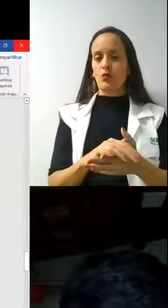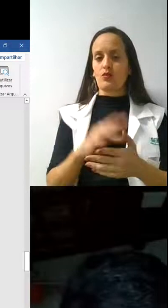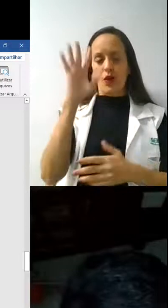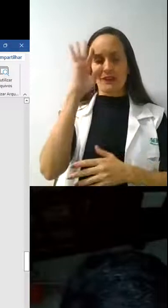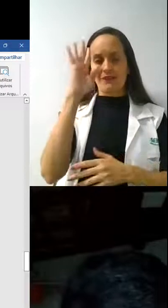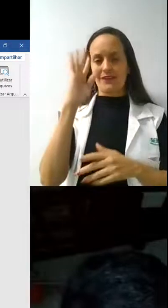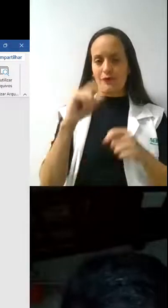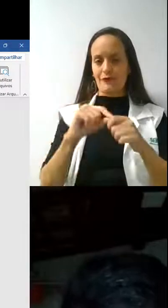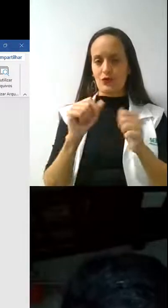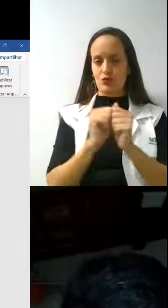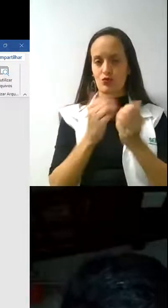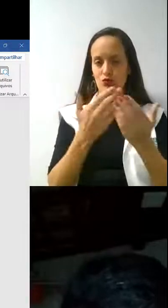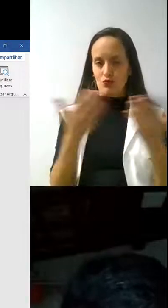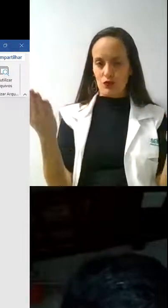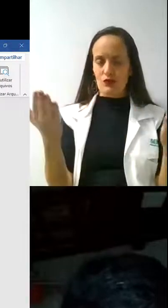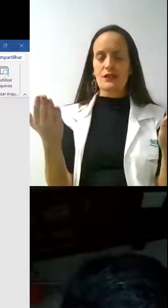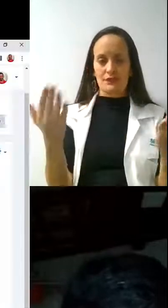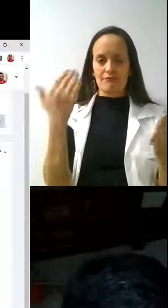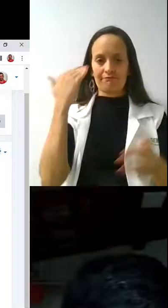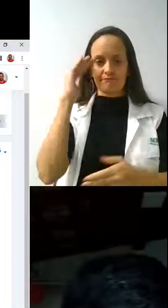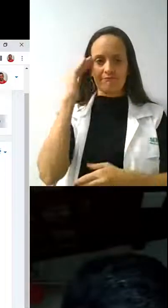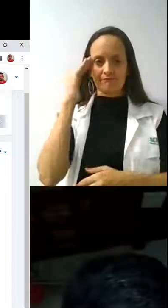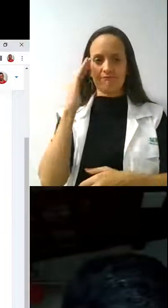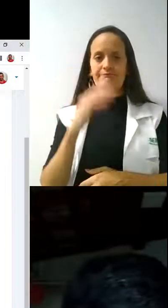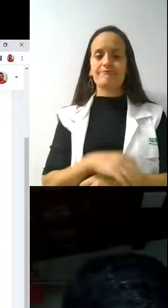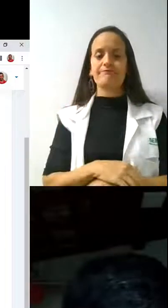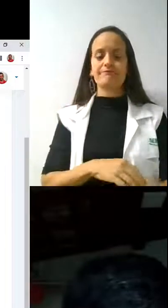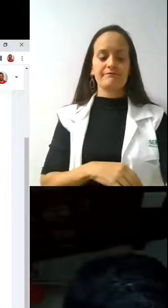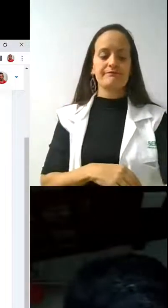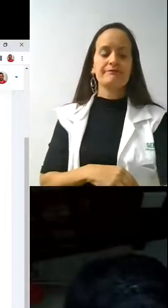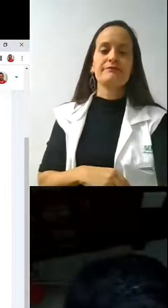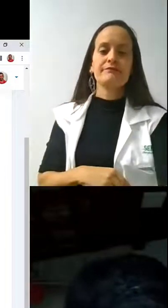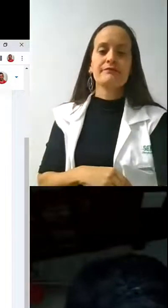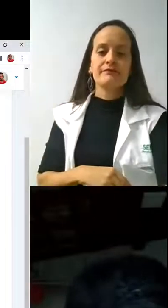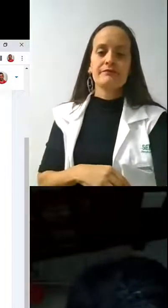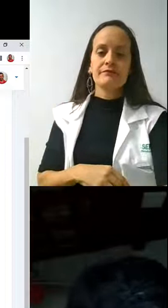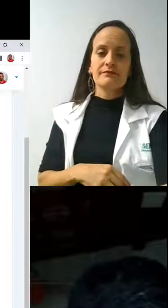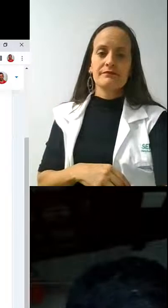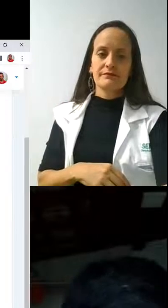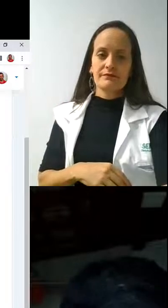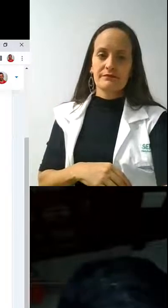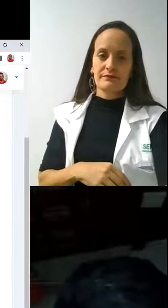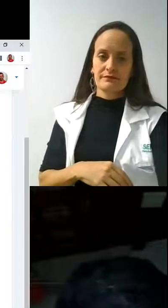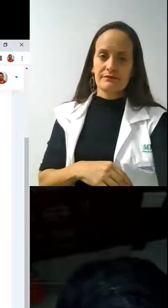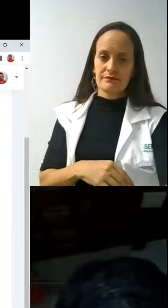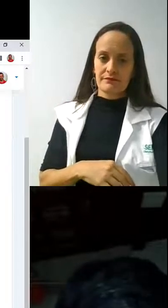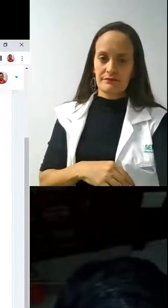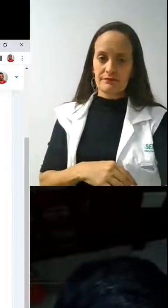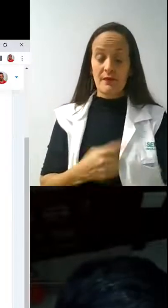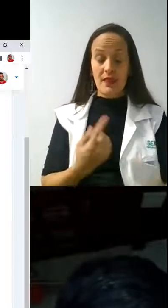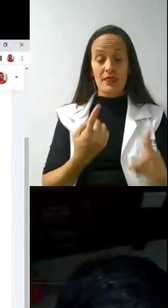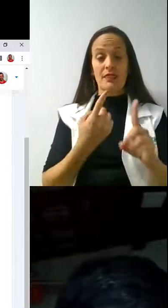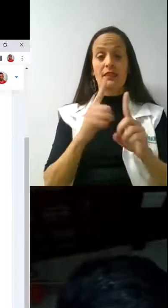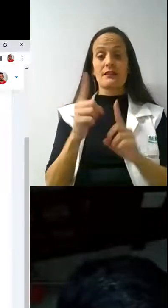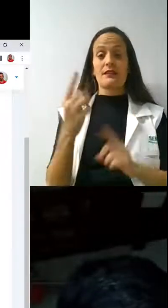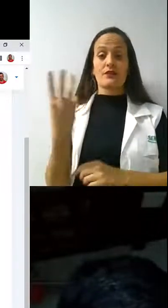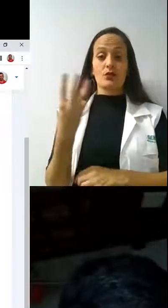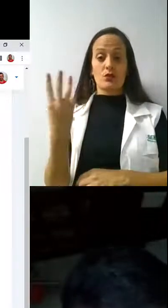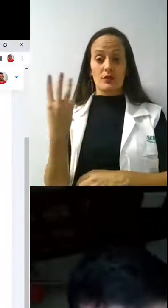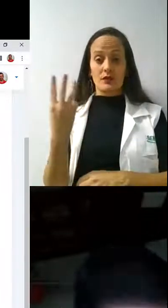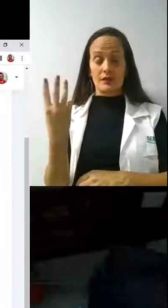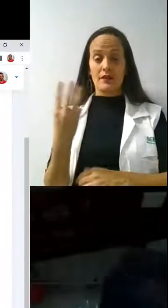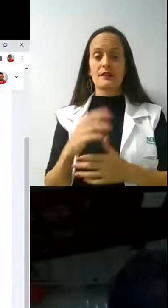assim, tem essas possibilidades, certo? Desafio 3, que é o que a gente vai começar a explicar hoje, né? Então,